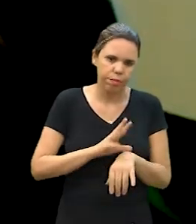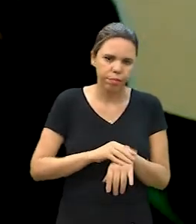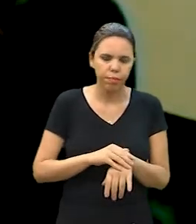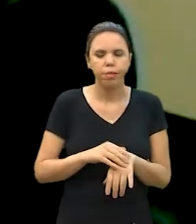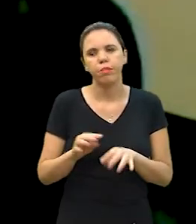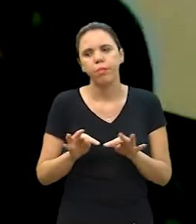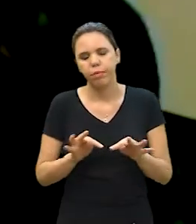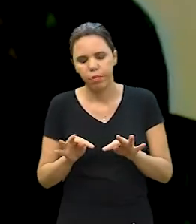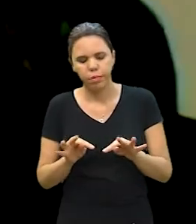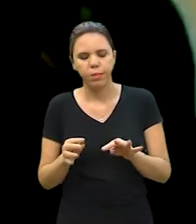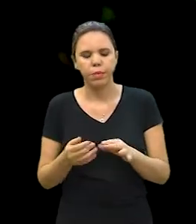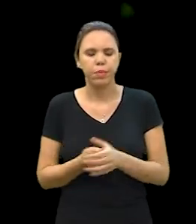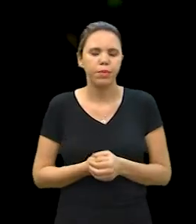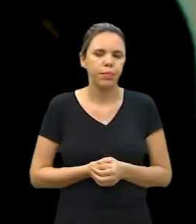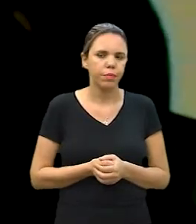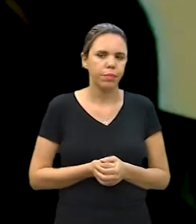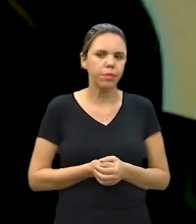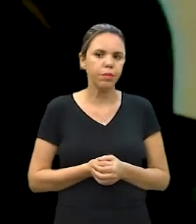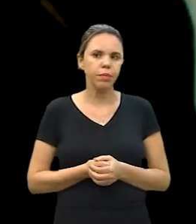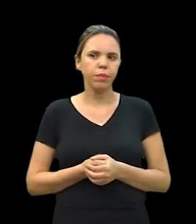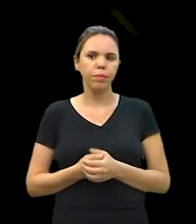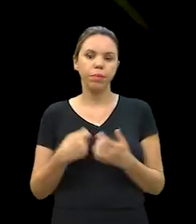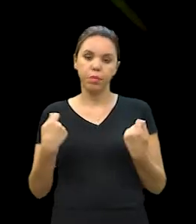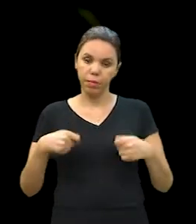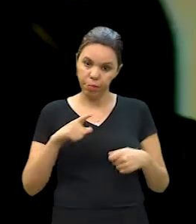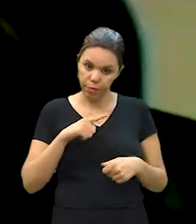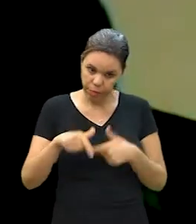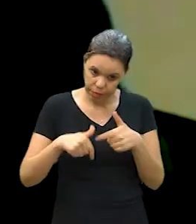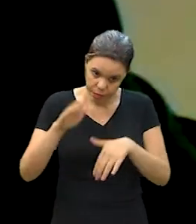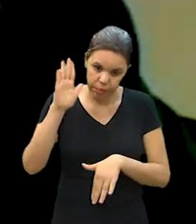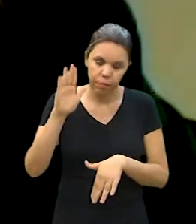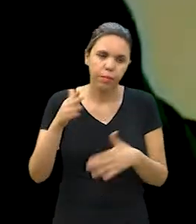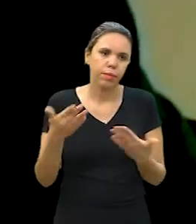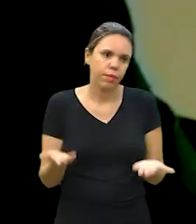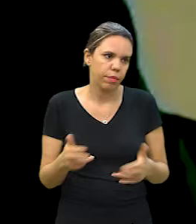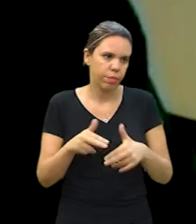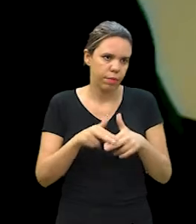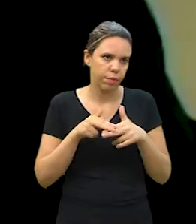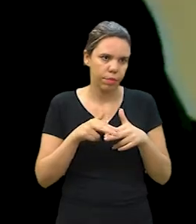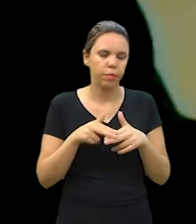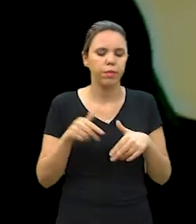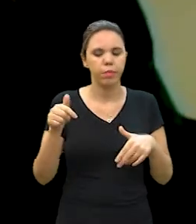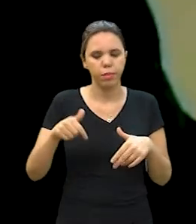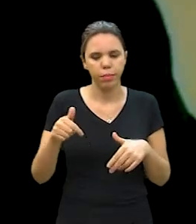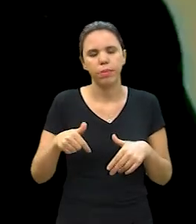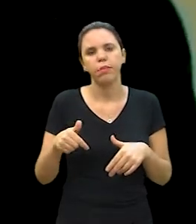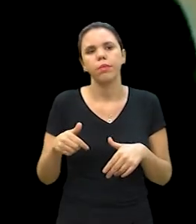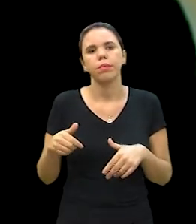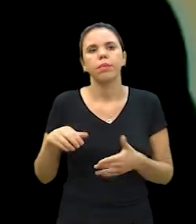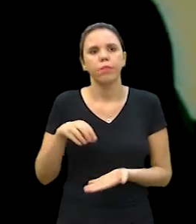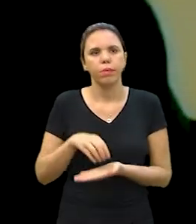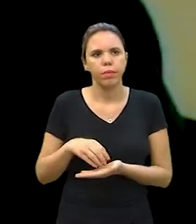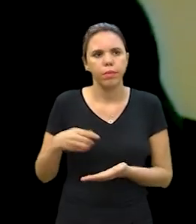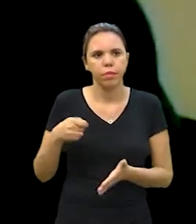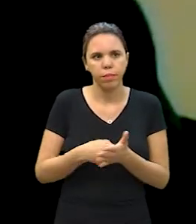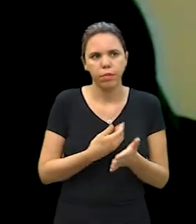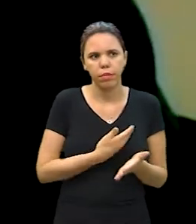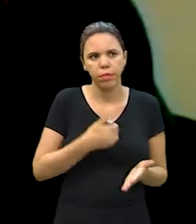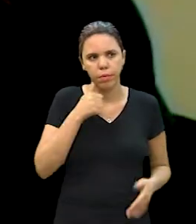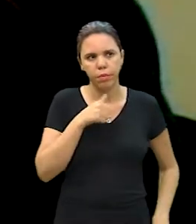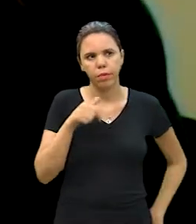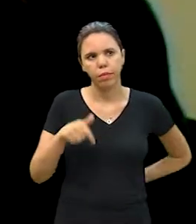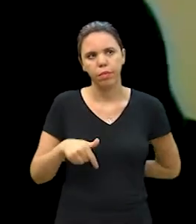das doenças já estabelecidas, né? E nós temos que trabalhar muito mais com isso. Por isso, aqui na Coordenação de Políticas para